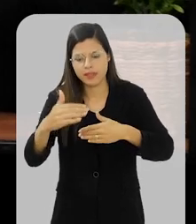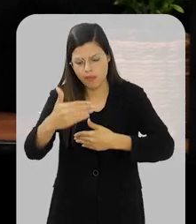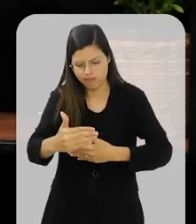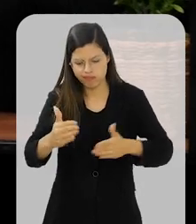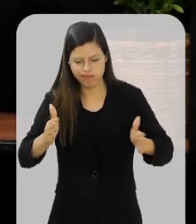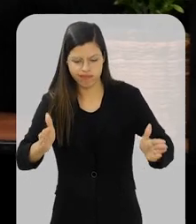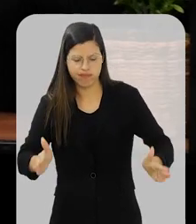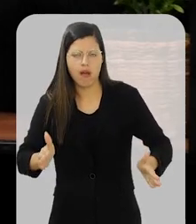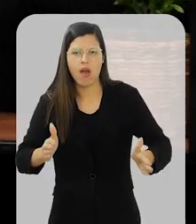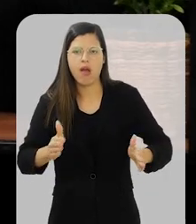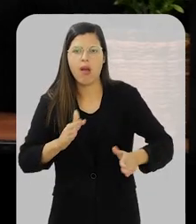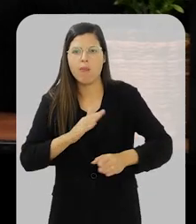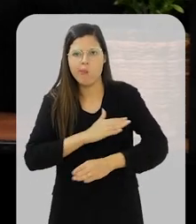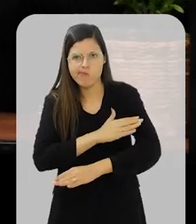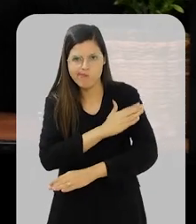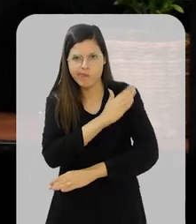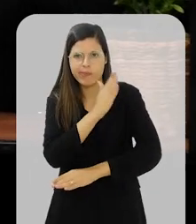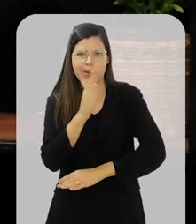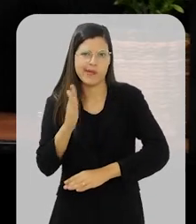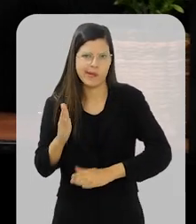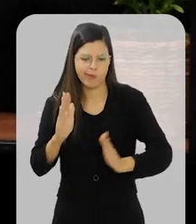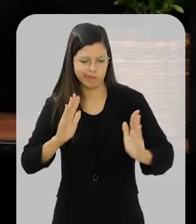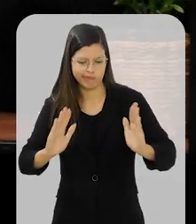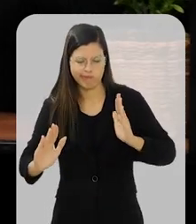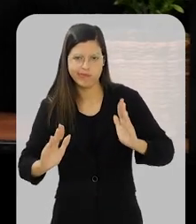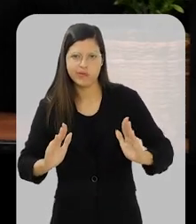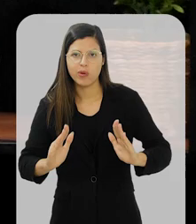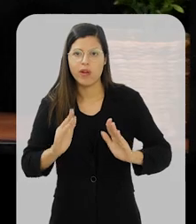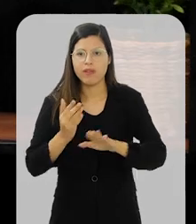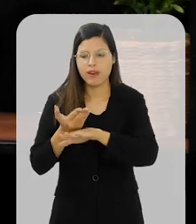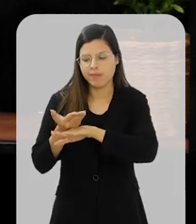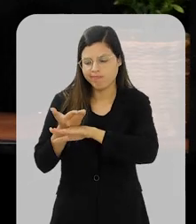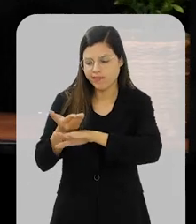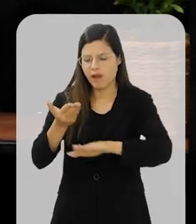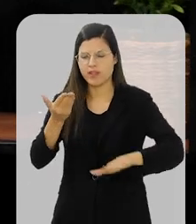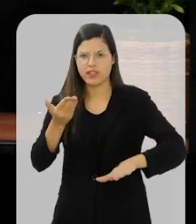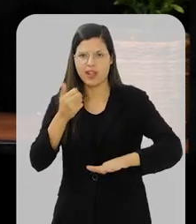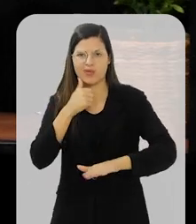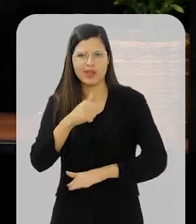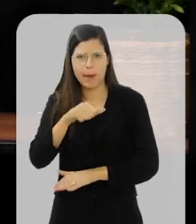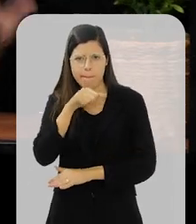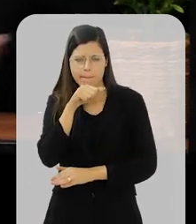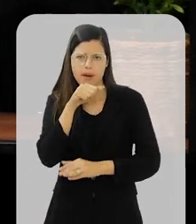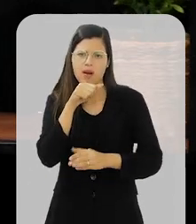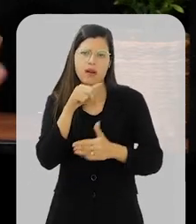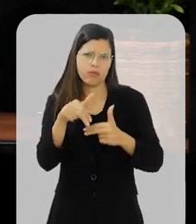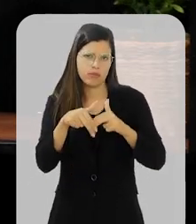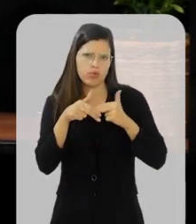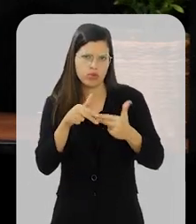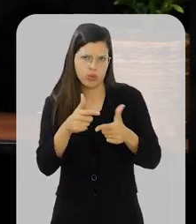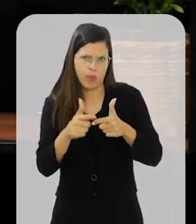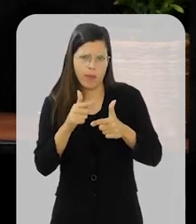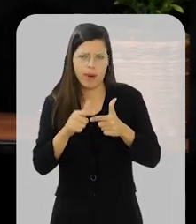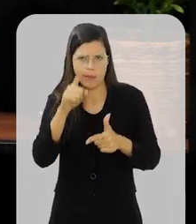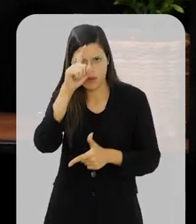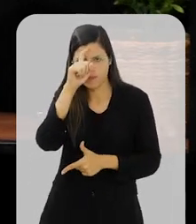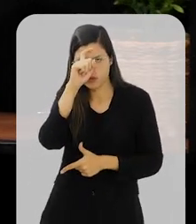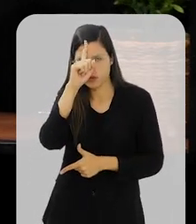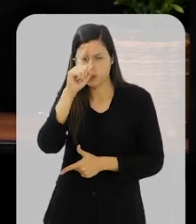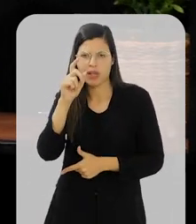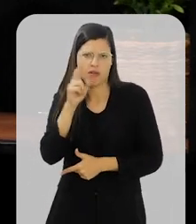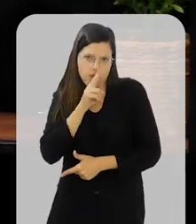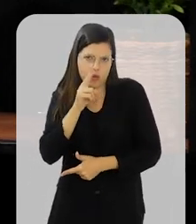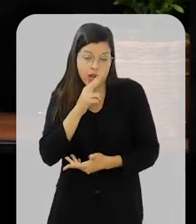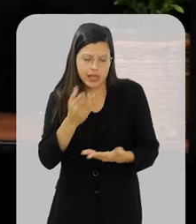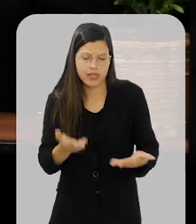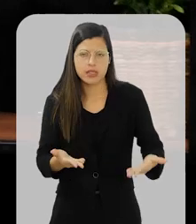muito prolongado, e que ele fica afastado da sua mãe, né, por uma necessidade de emergência hospitalar. Então, é uma situação